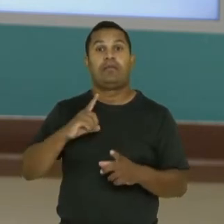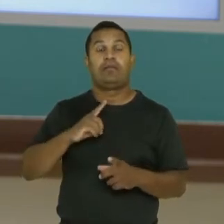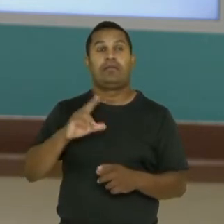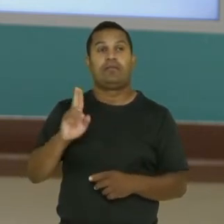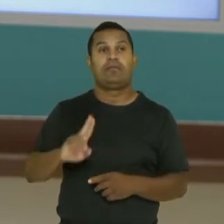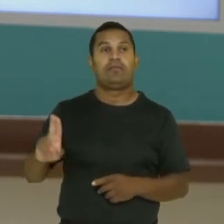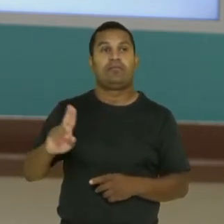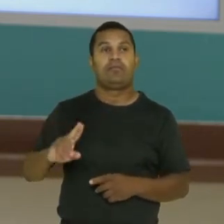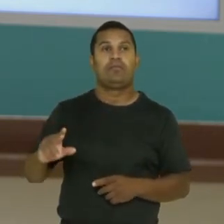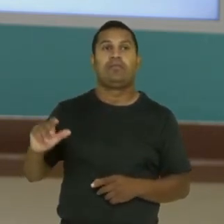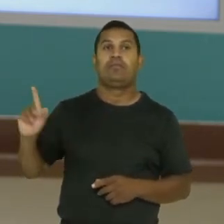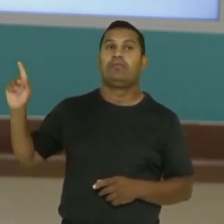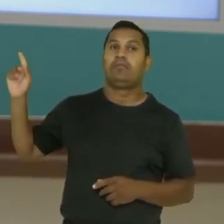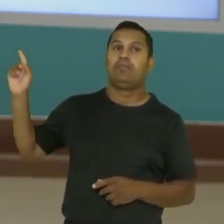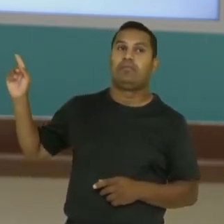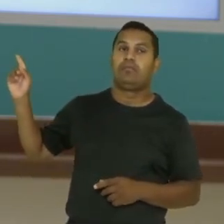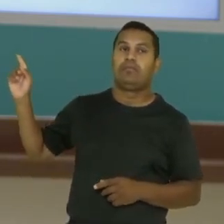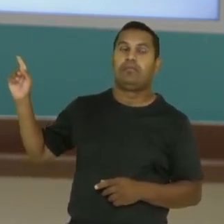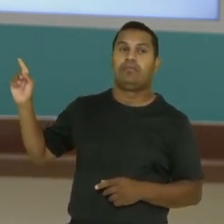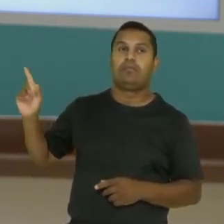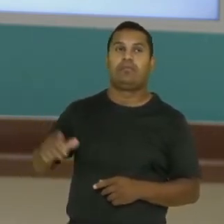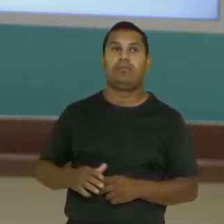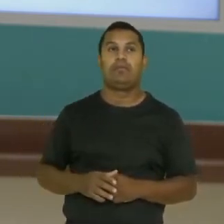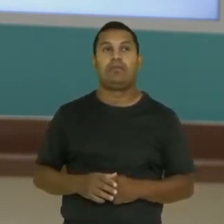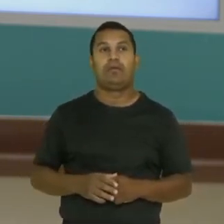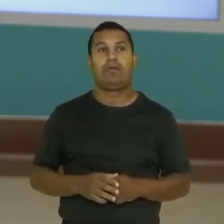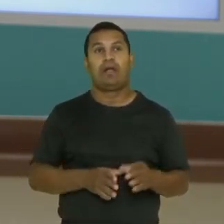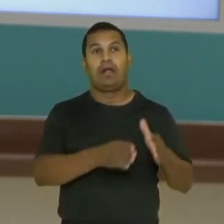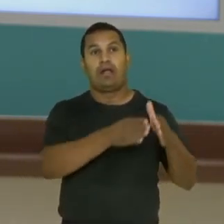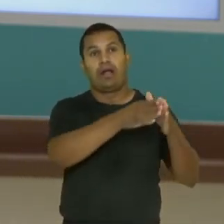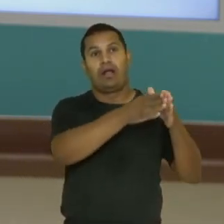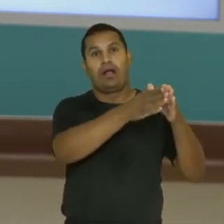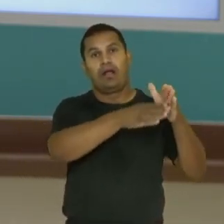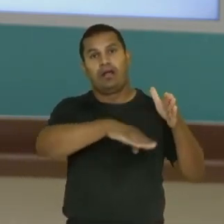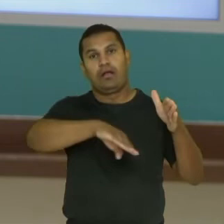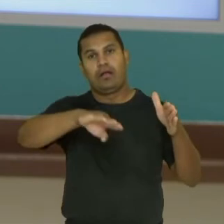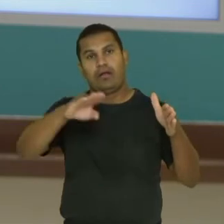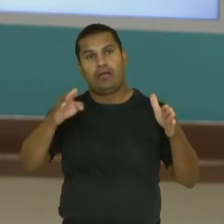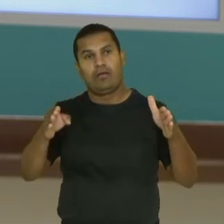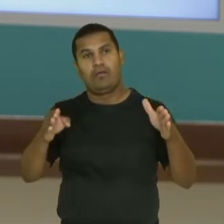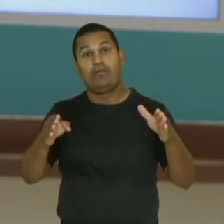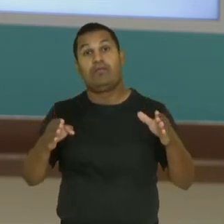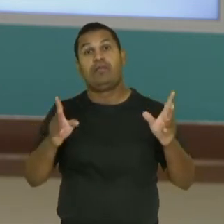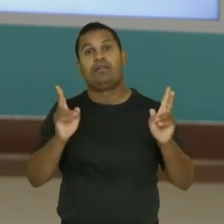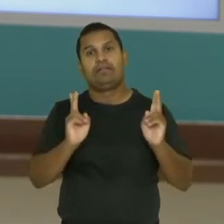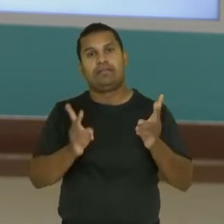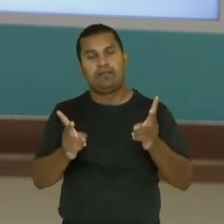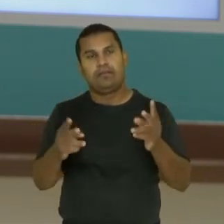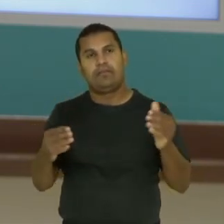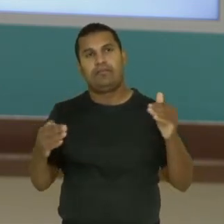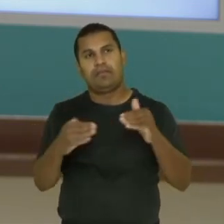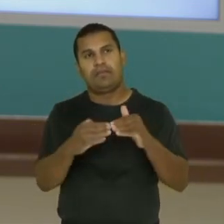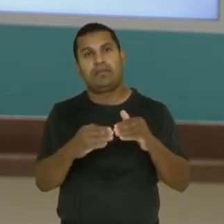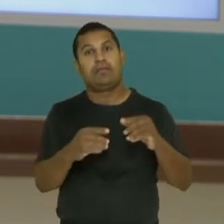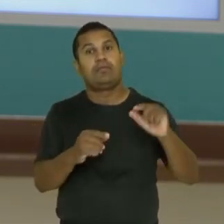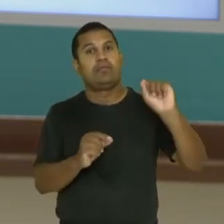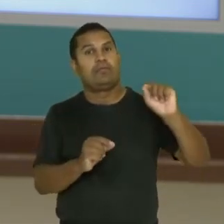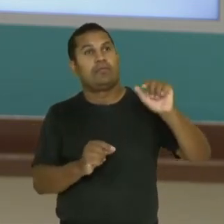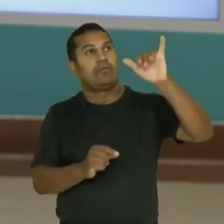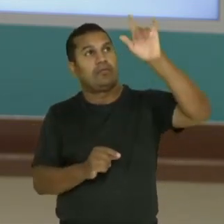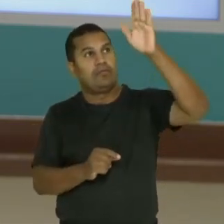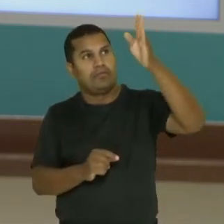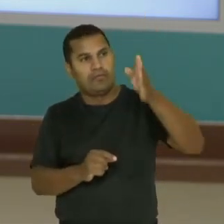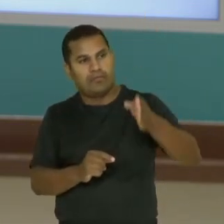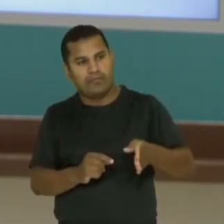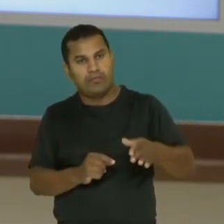d. Então, a curva da função deslocada em relação ao eixo y. Tá? Aliás,